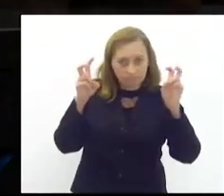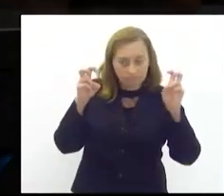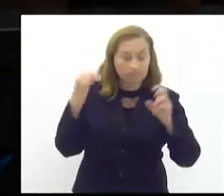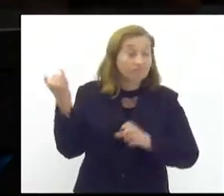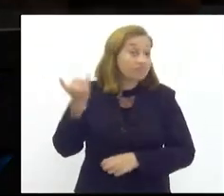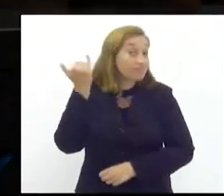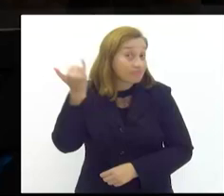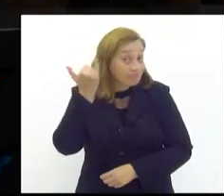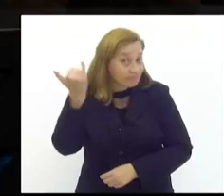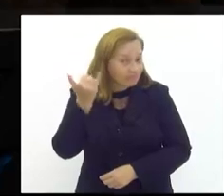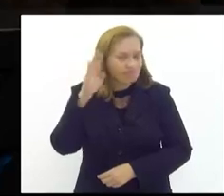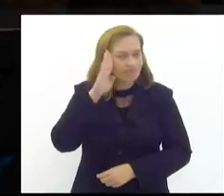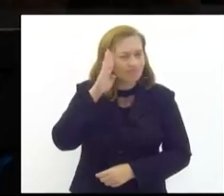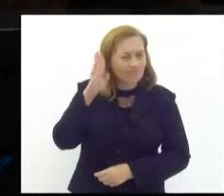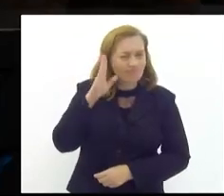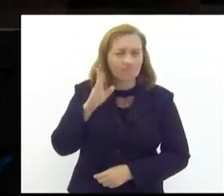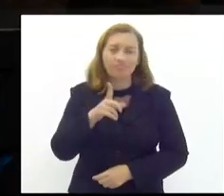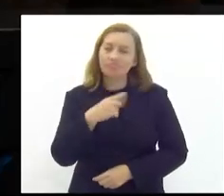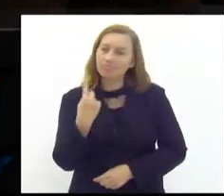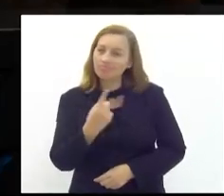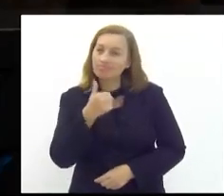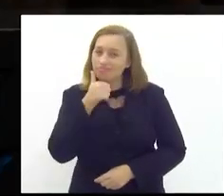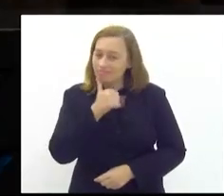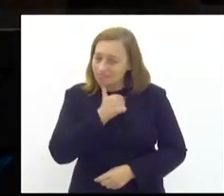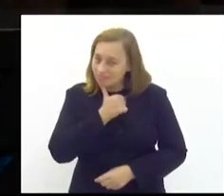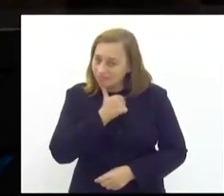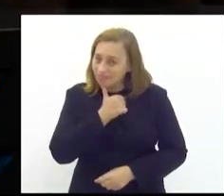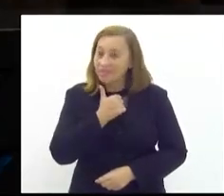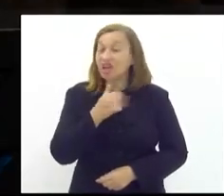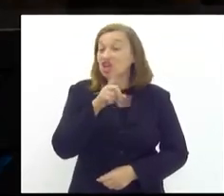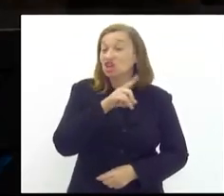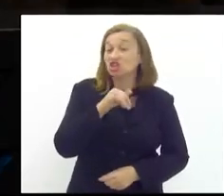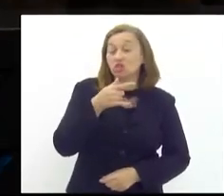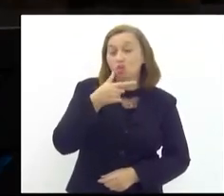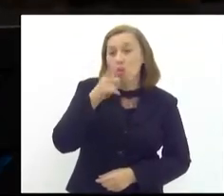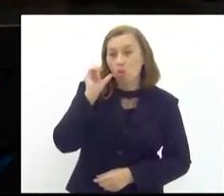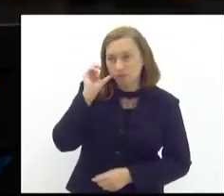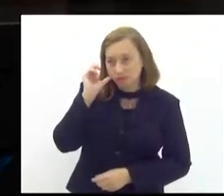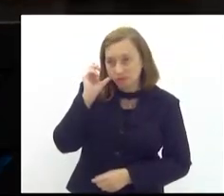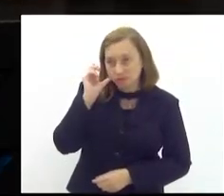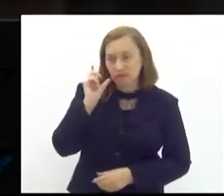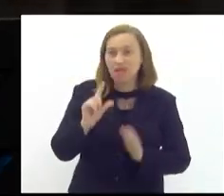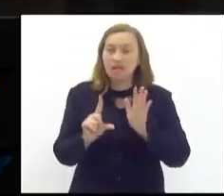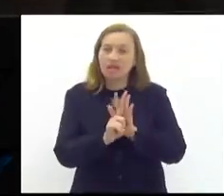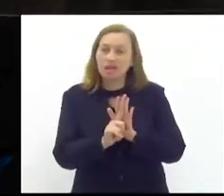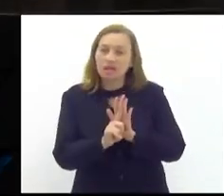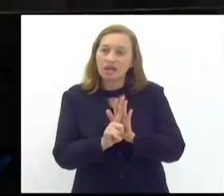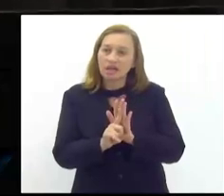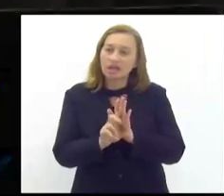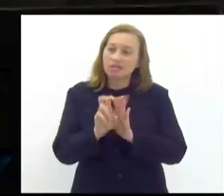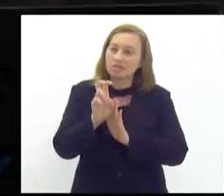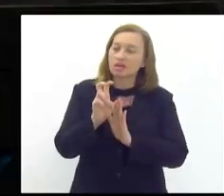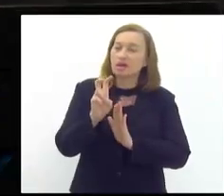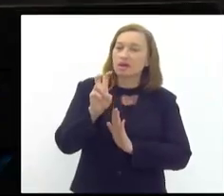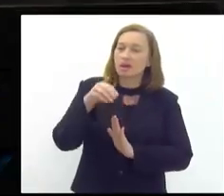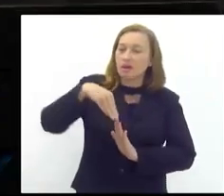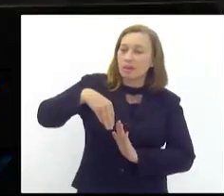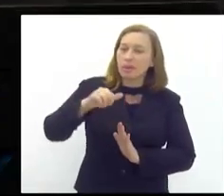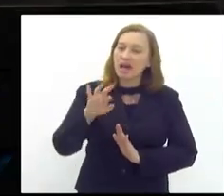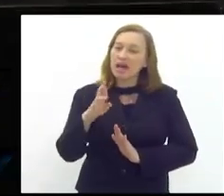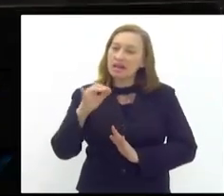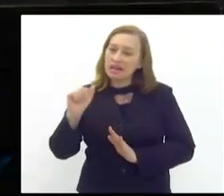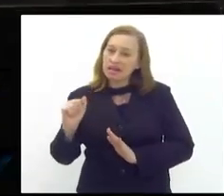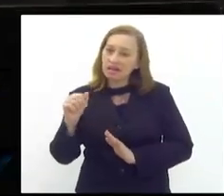muito importante fundamental para todas nós mulheres no dia de ontem a Lei Maria da Penha completou 17